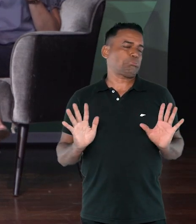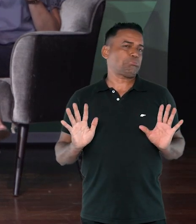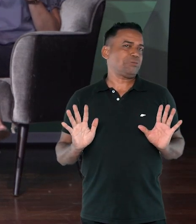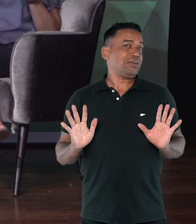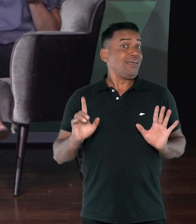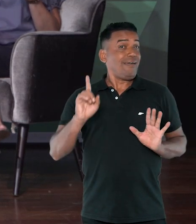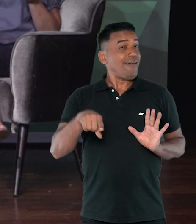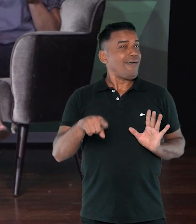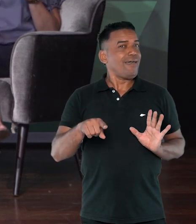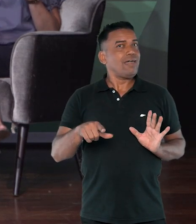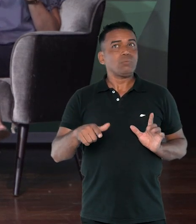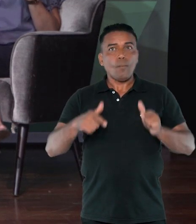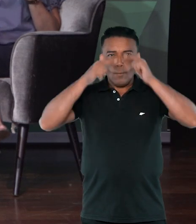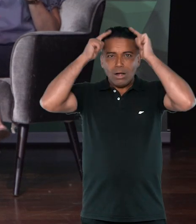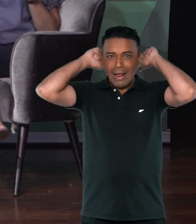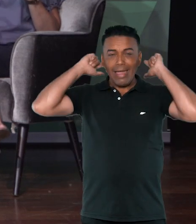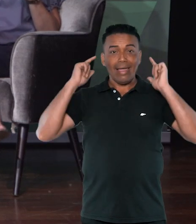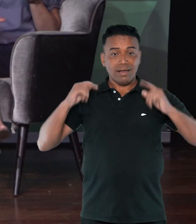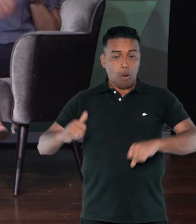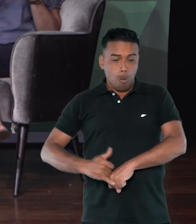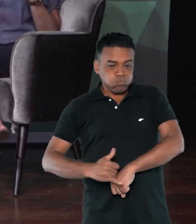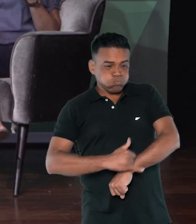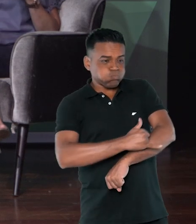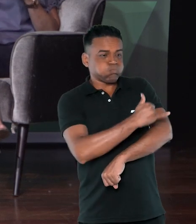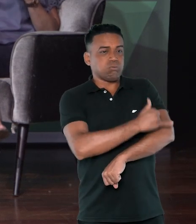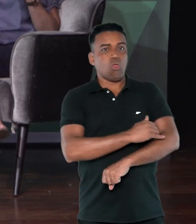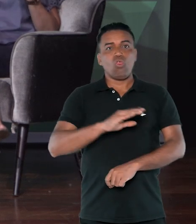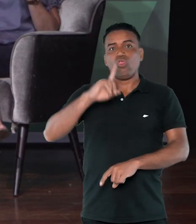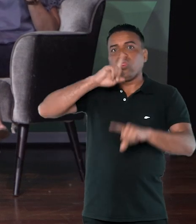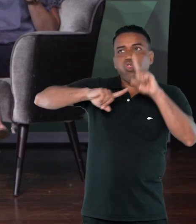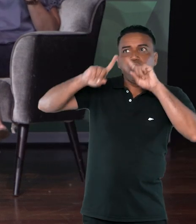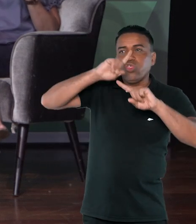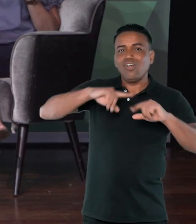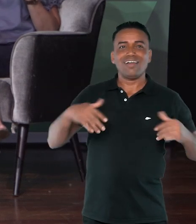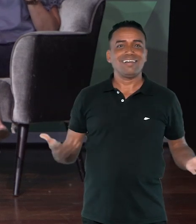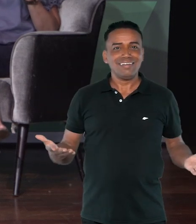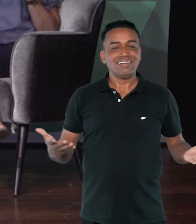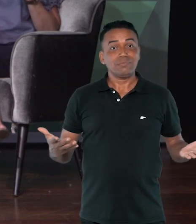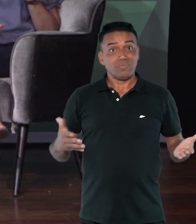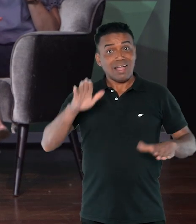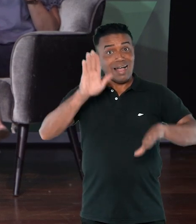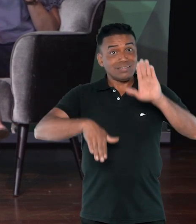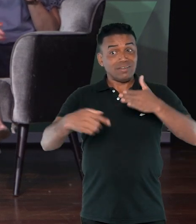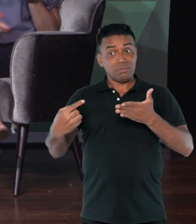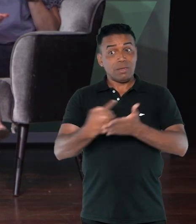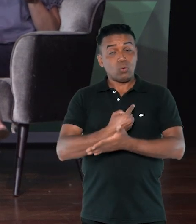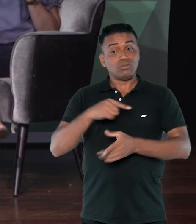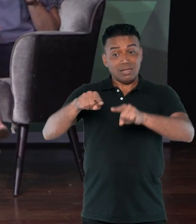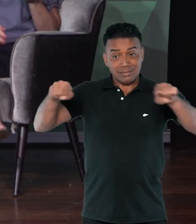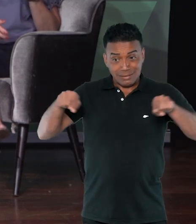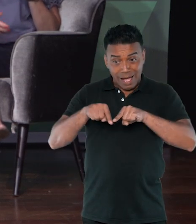coisas, né? De uma forma tão bonita e tão despretensiosa, né? E vai ser